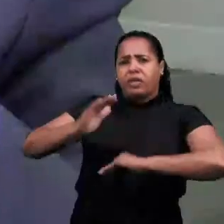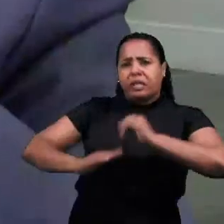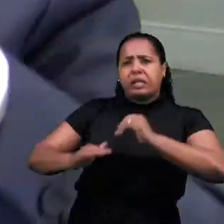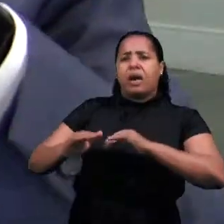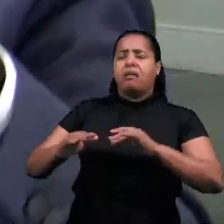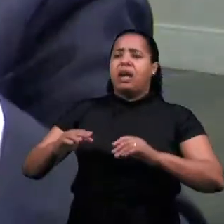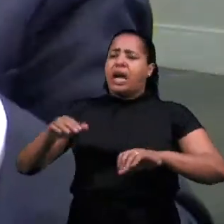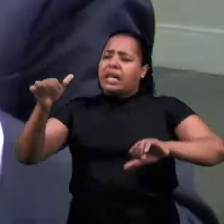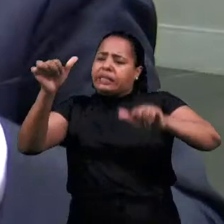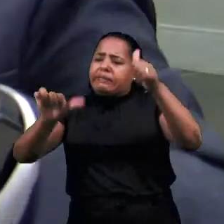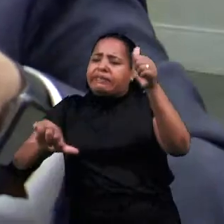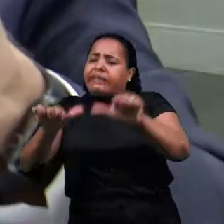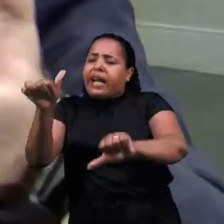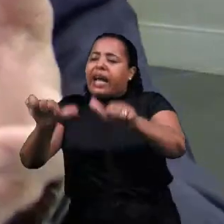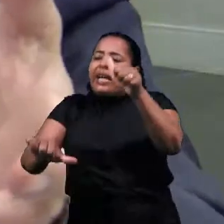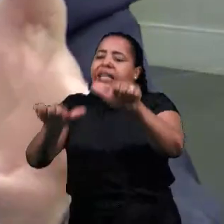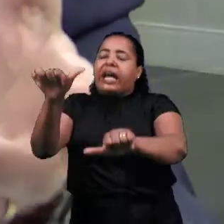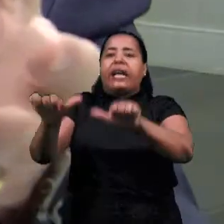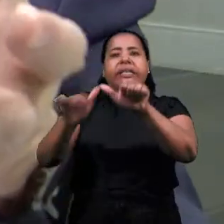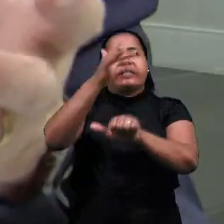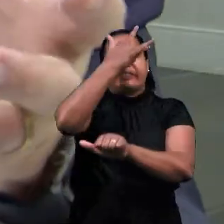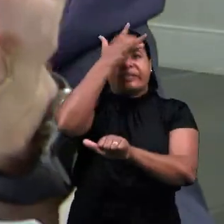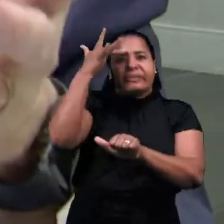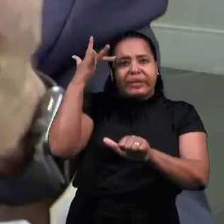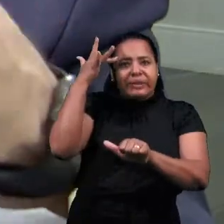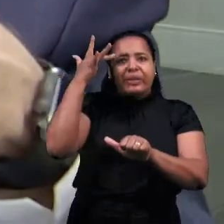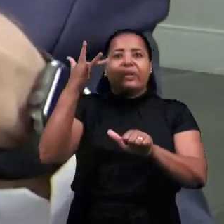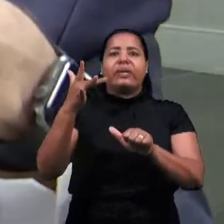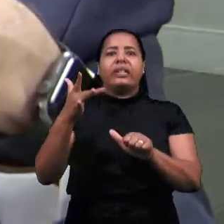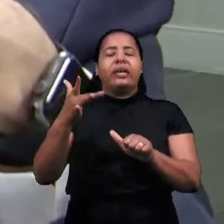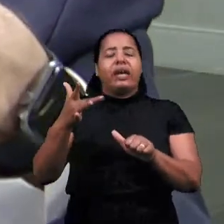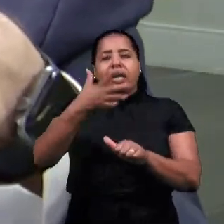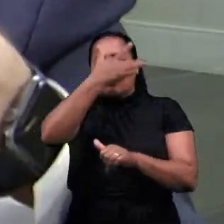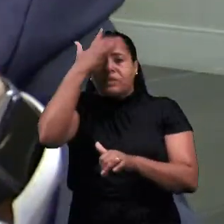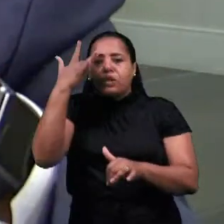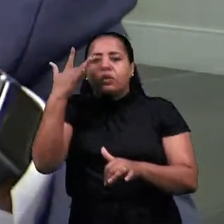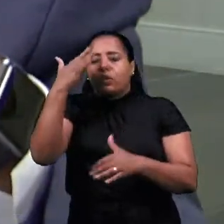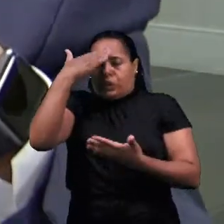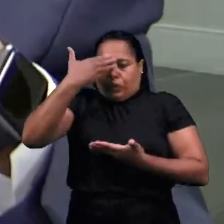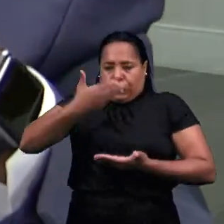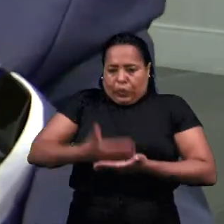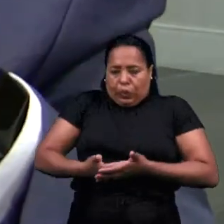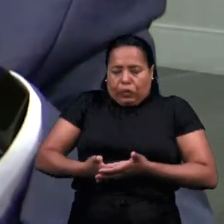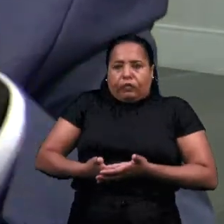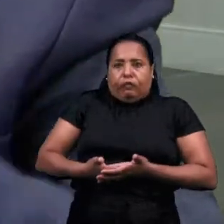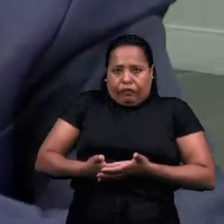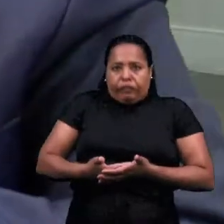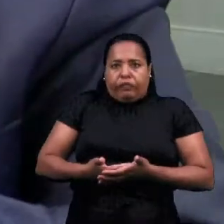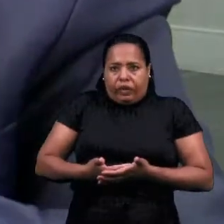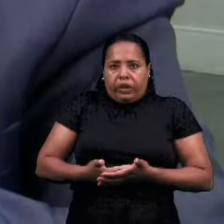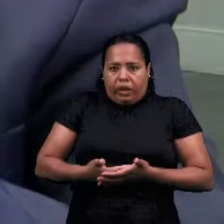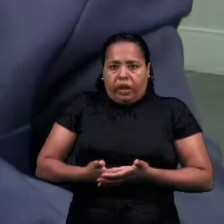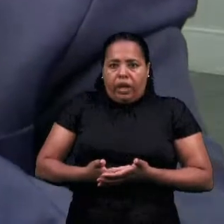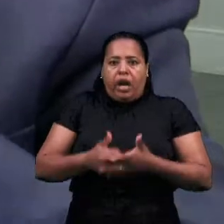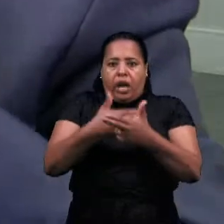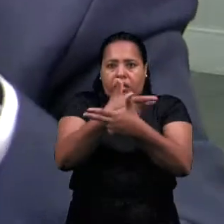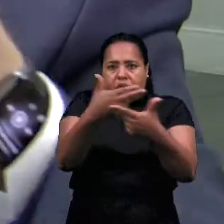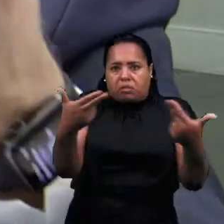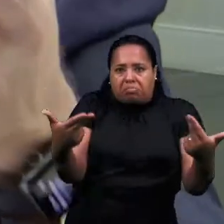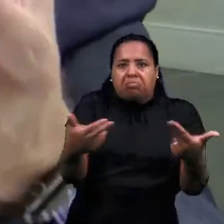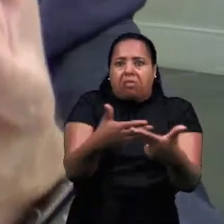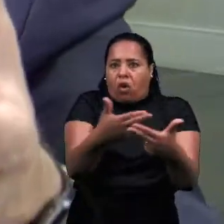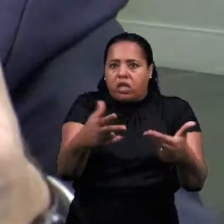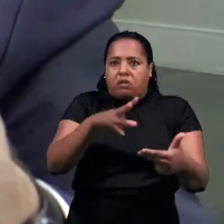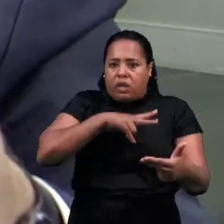pessoas, daqueles que confiam a nós as suas questões, as suas demandas, a gente acaba sempre fazendo uma